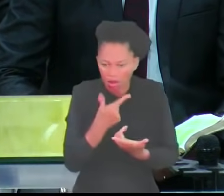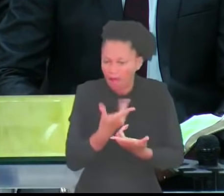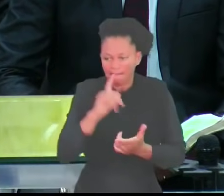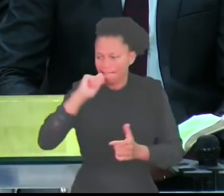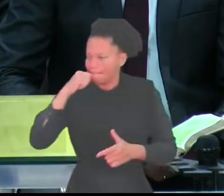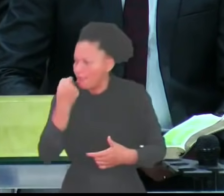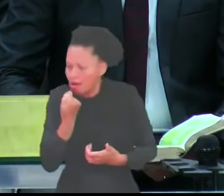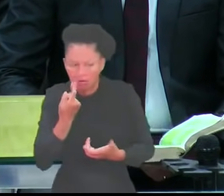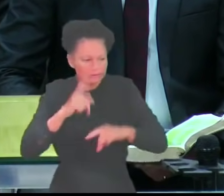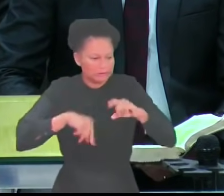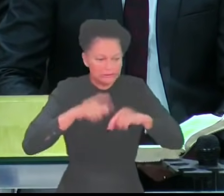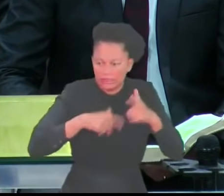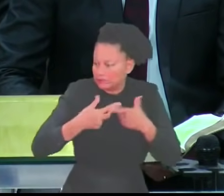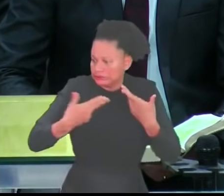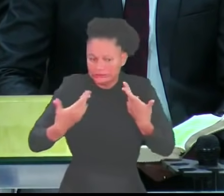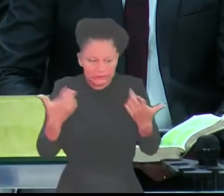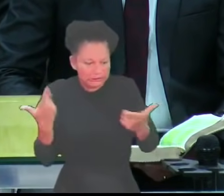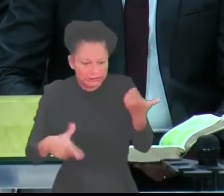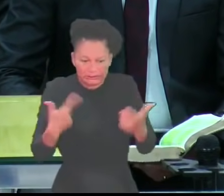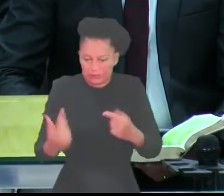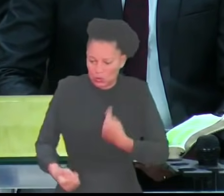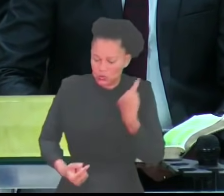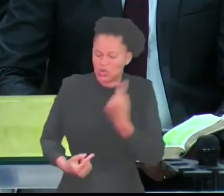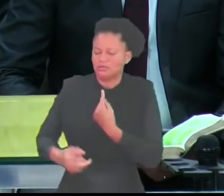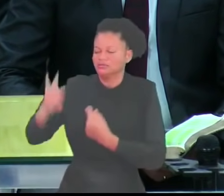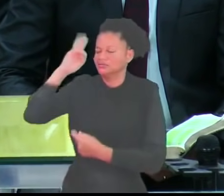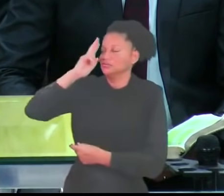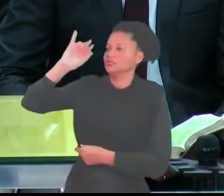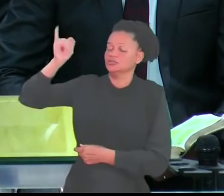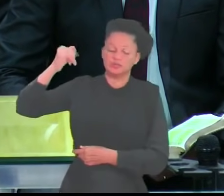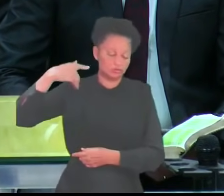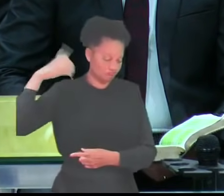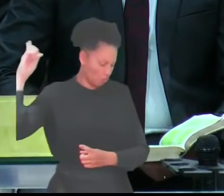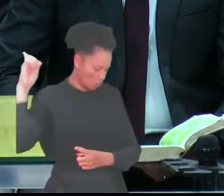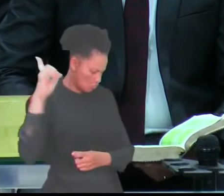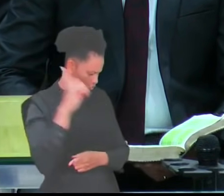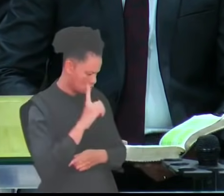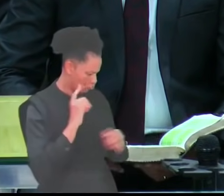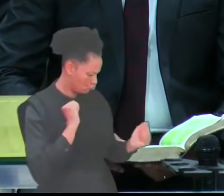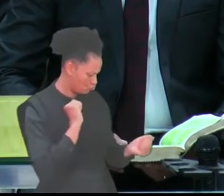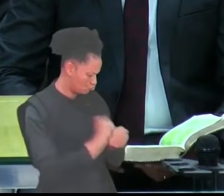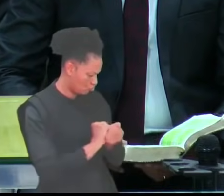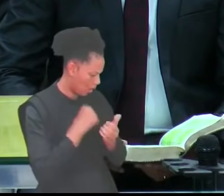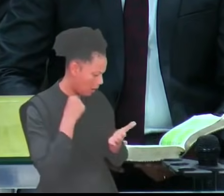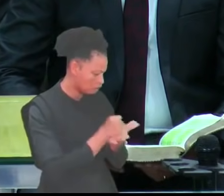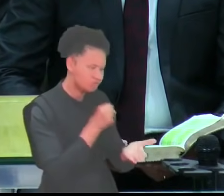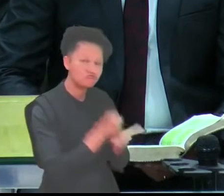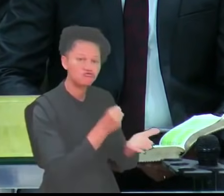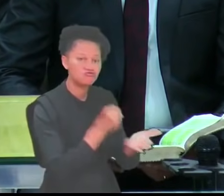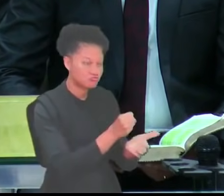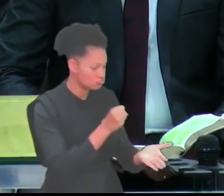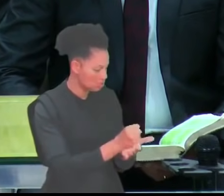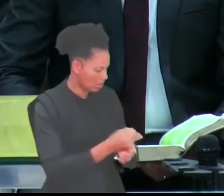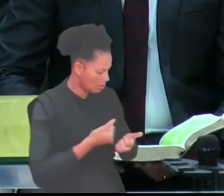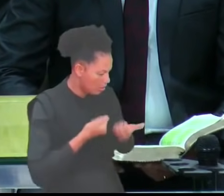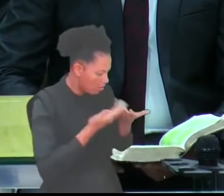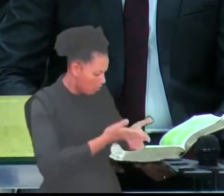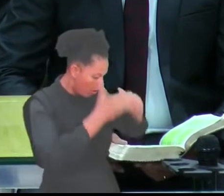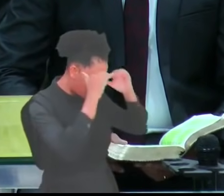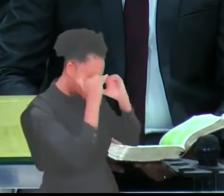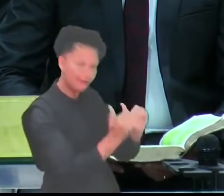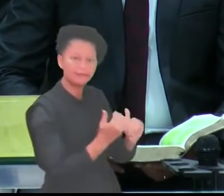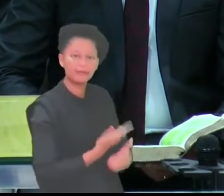pão, quando estiver desamparado, o Senhor Jeová vai dizer: eis-me aqui, para te socorrer, para te atender.